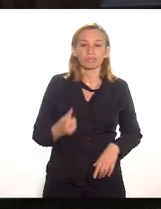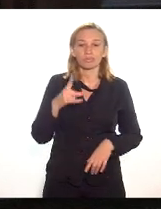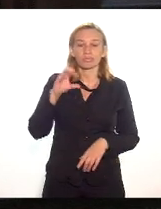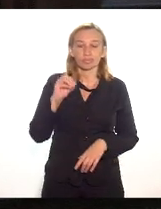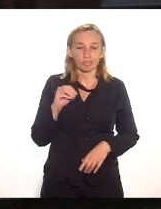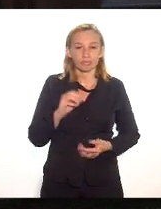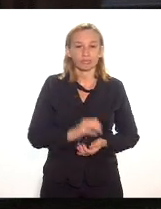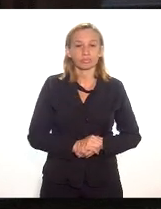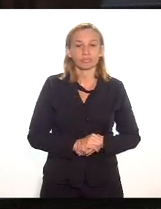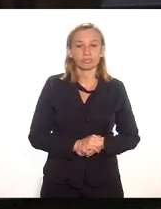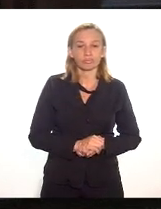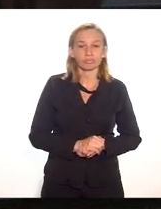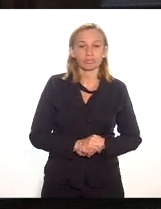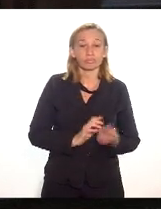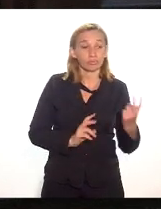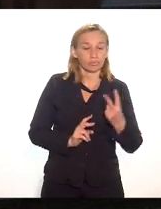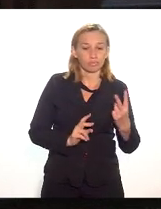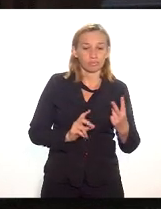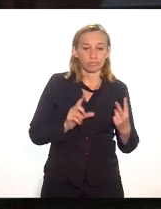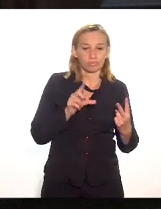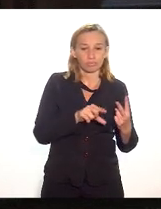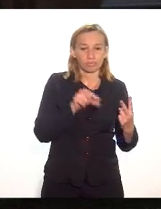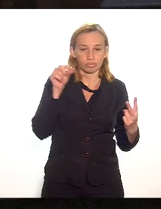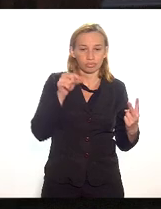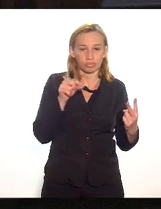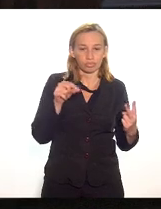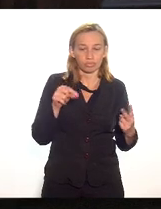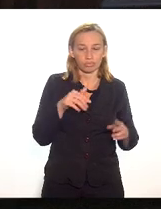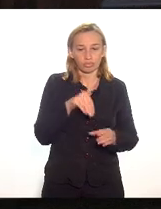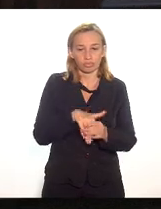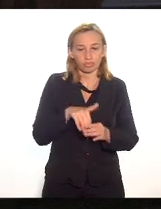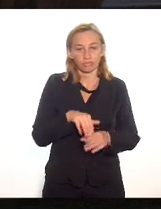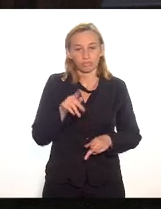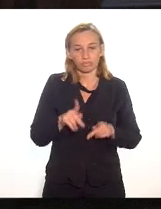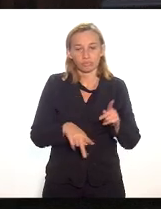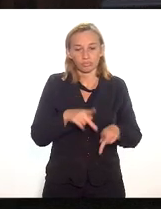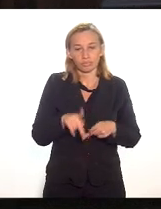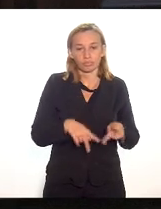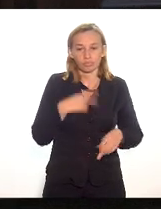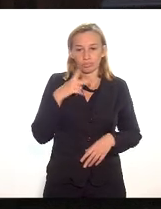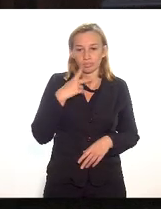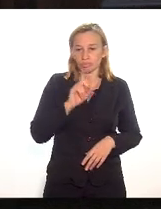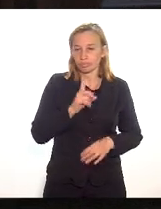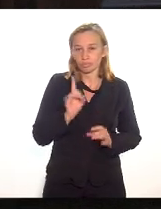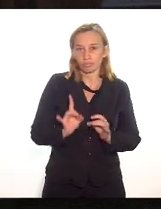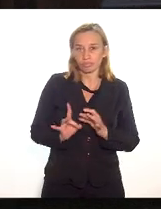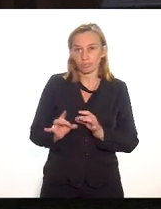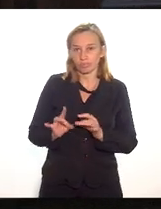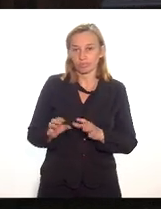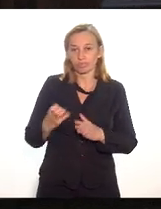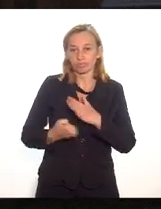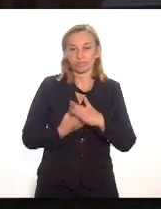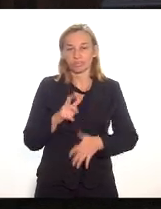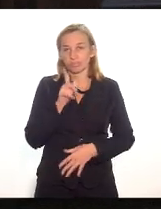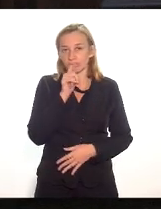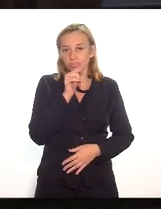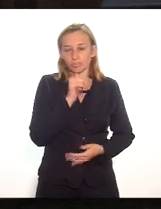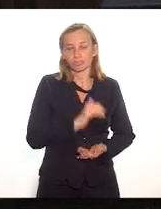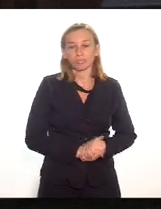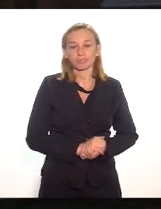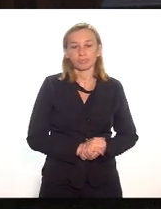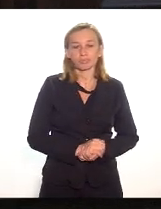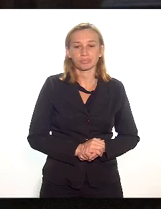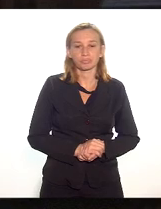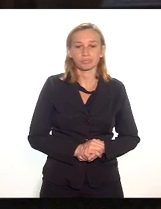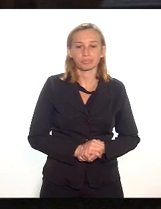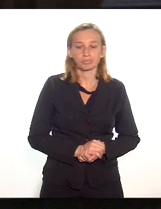vice, foram eleitos com voto do povo, dizendo que não ia vender a SEDAI, que a SEDAI